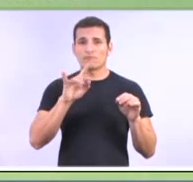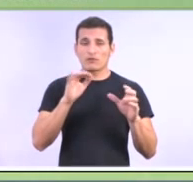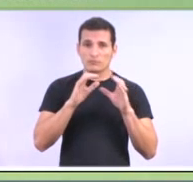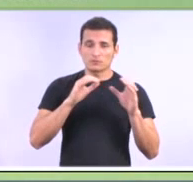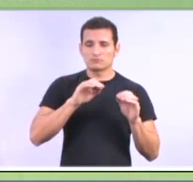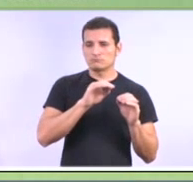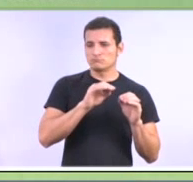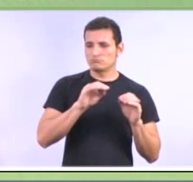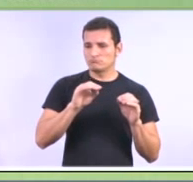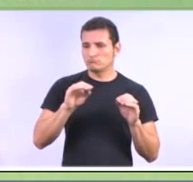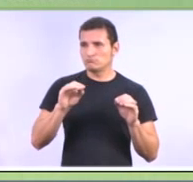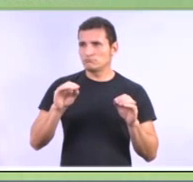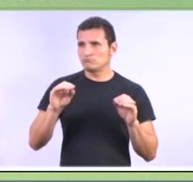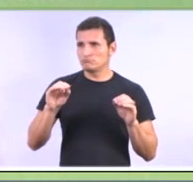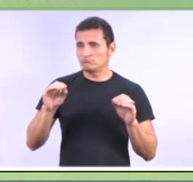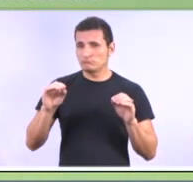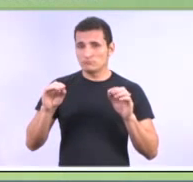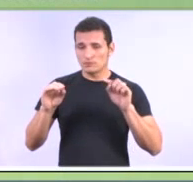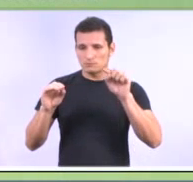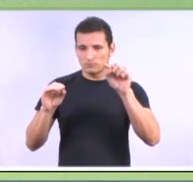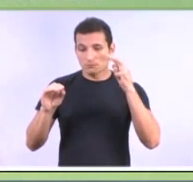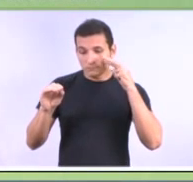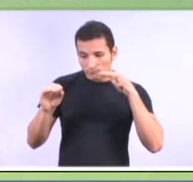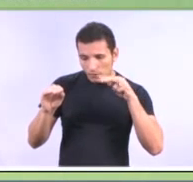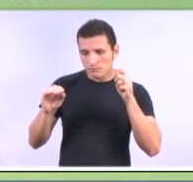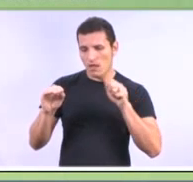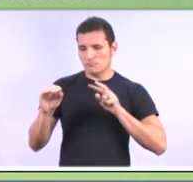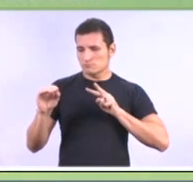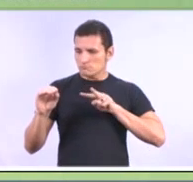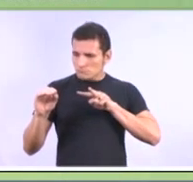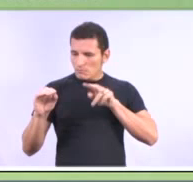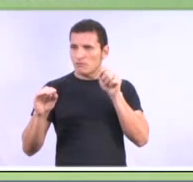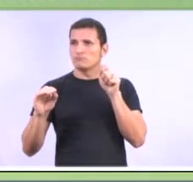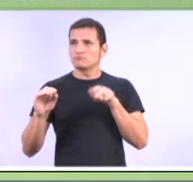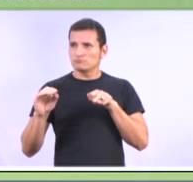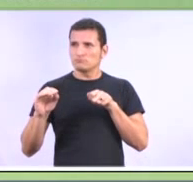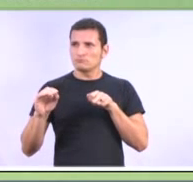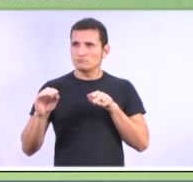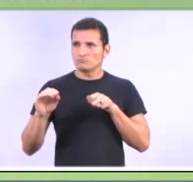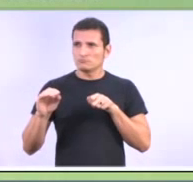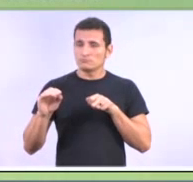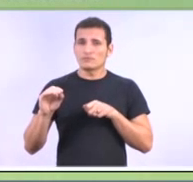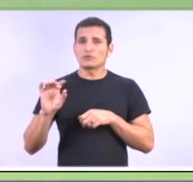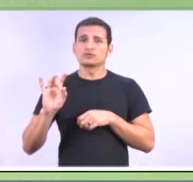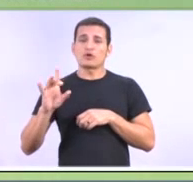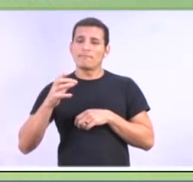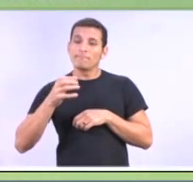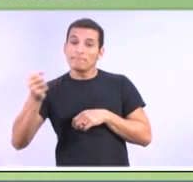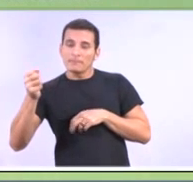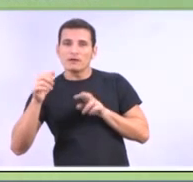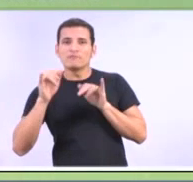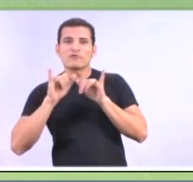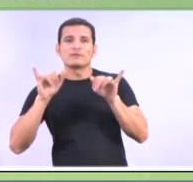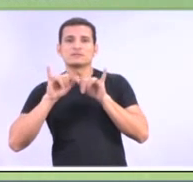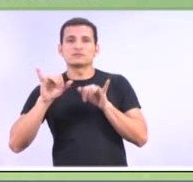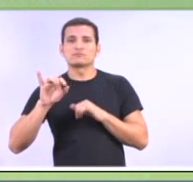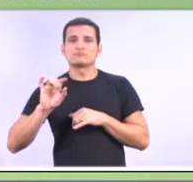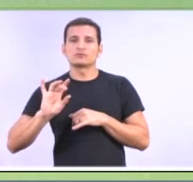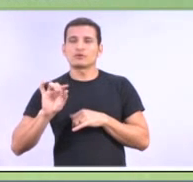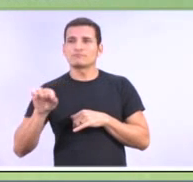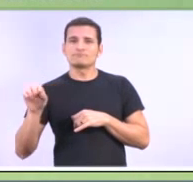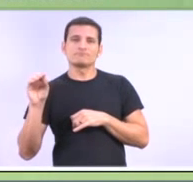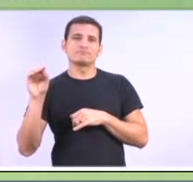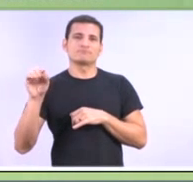físico, só que todos vão poder ouvir. Esse vai ouvir, só que só quem vai pegar a informação e interpretar é